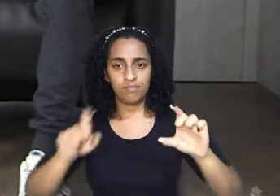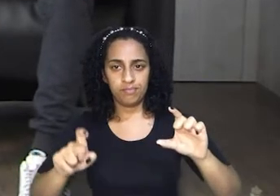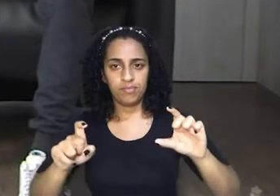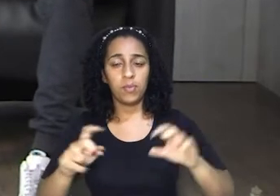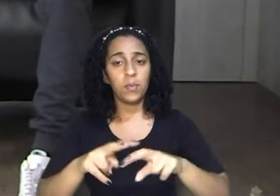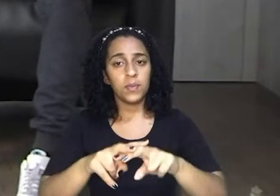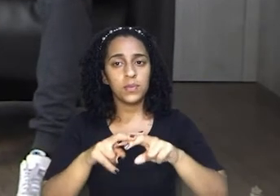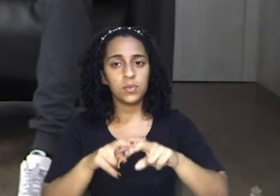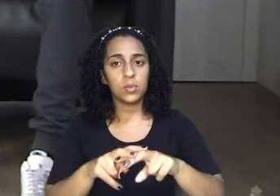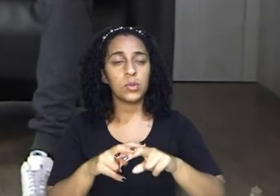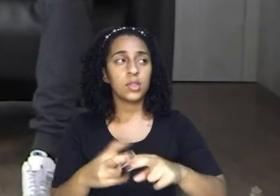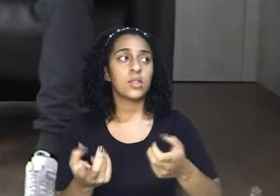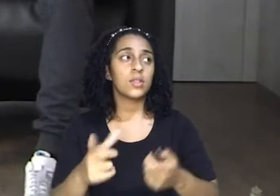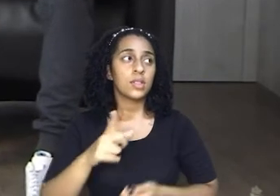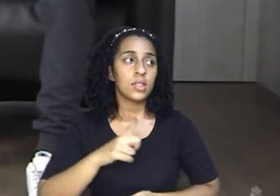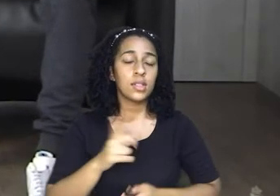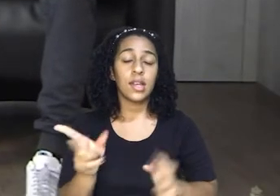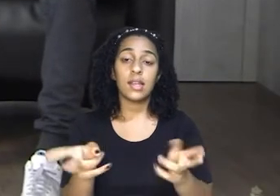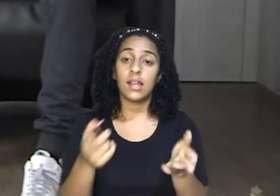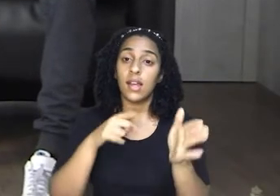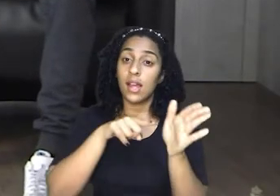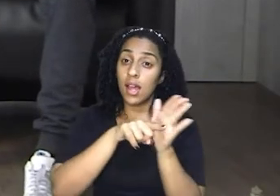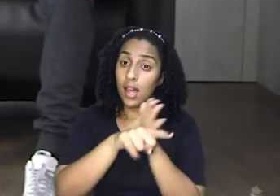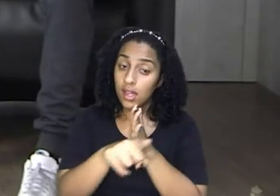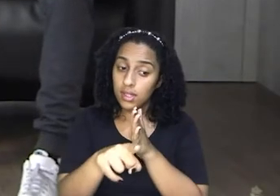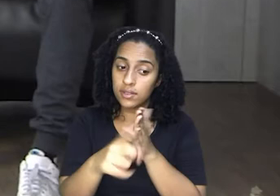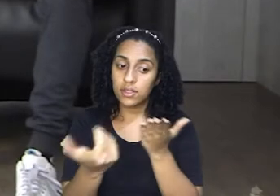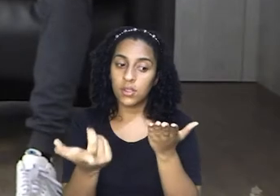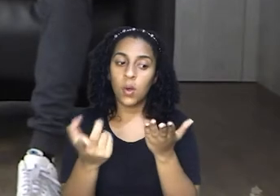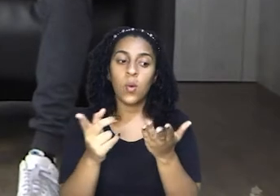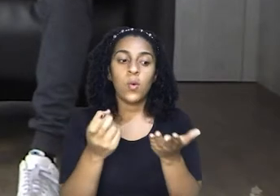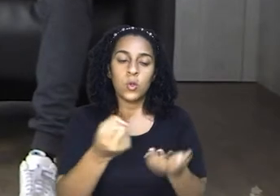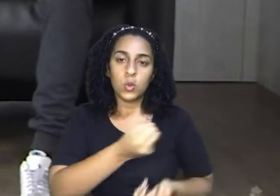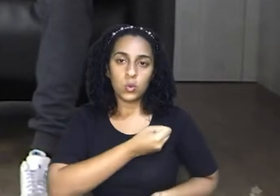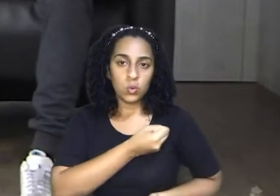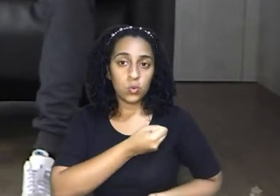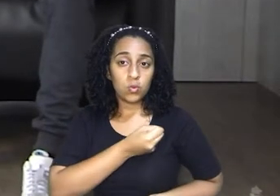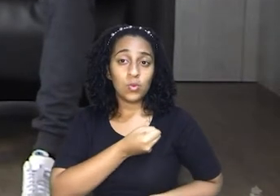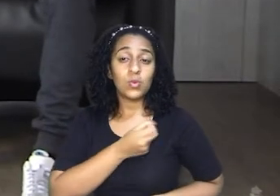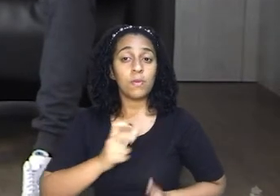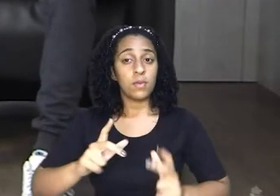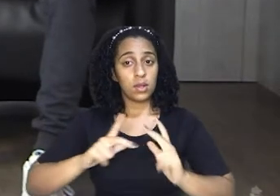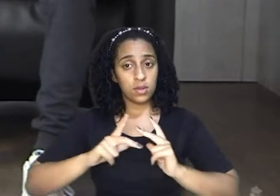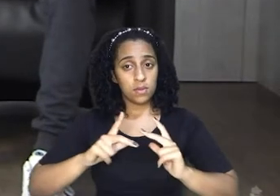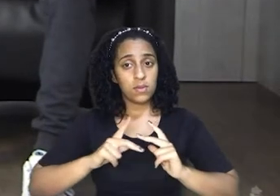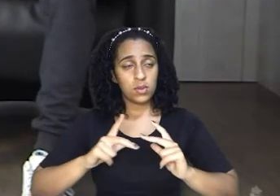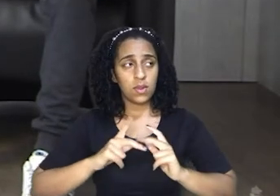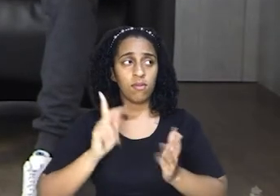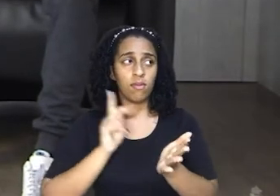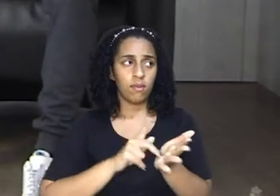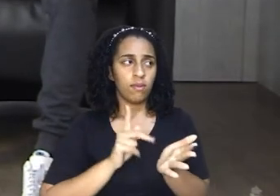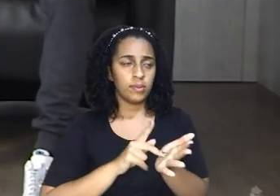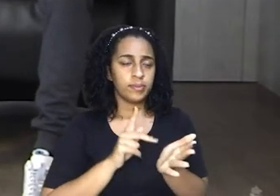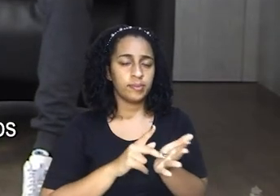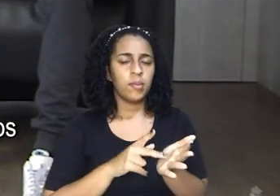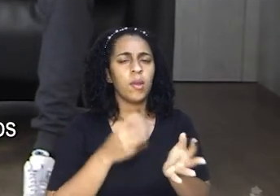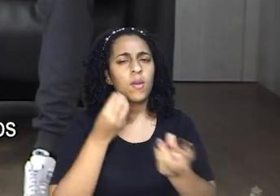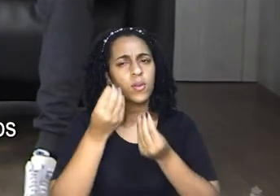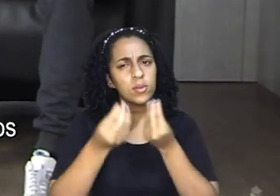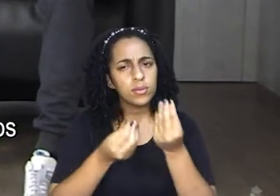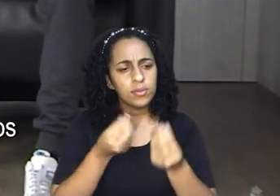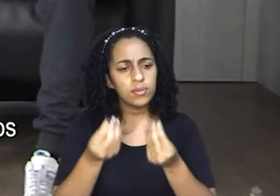e nesse sentido é a questão dos dados apresentadas por nossa reportagem ela encaixa muito bem isso né